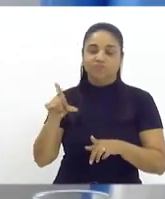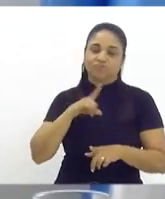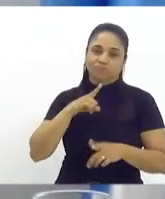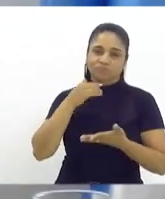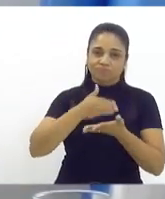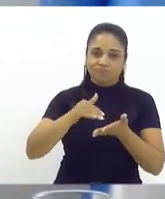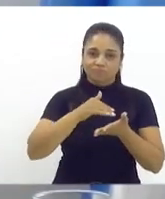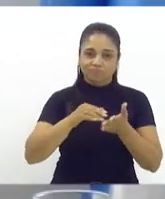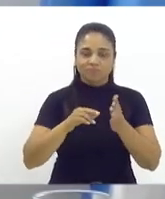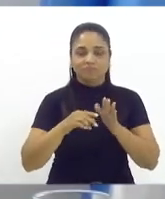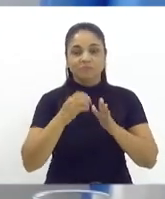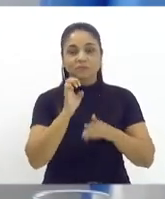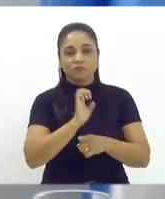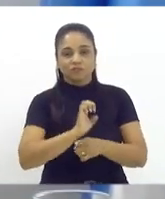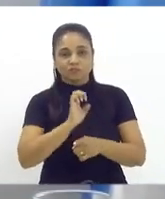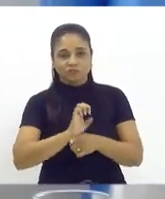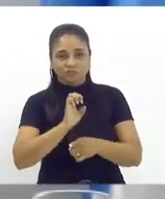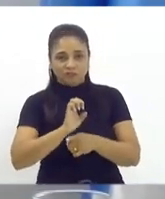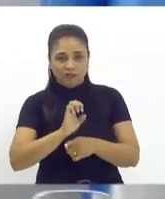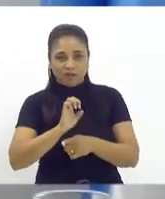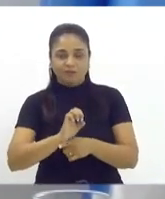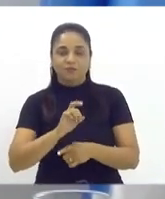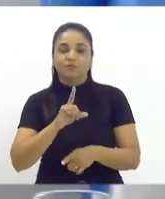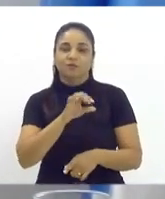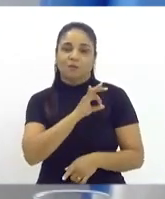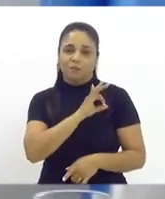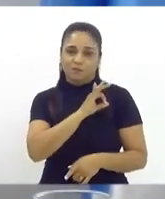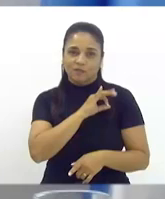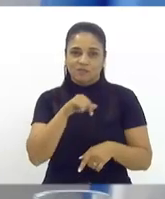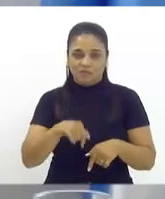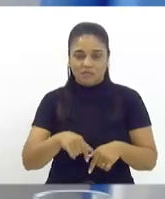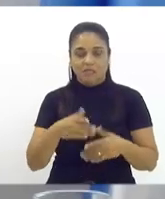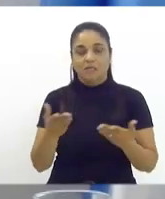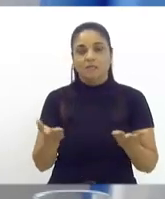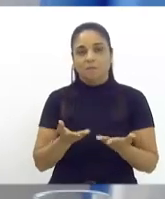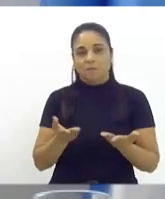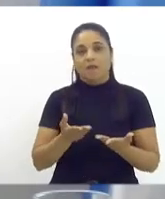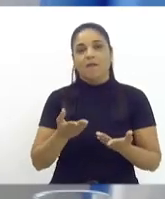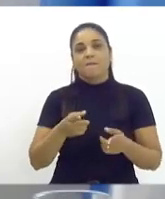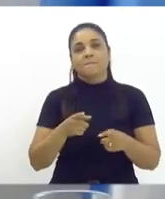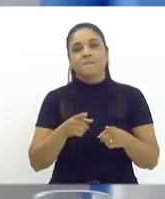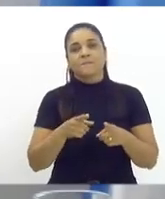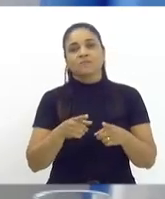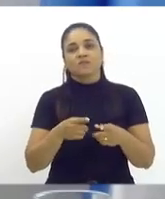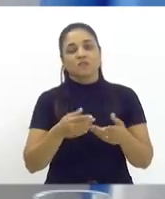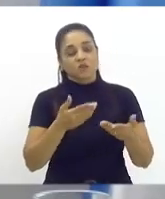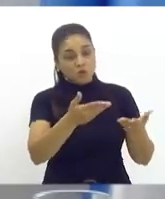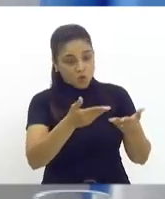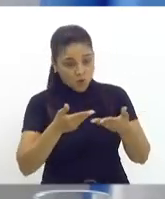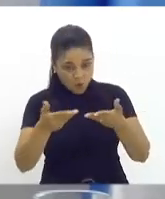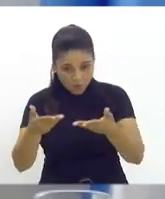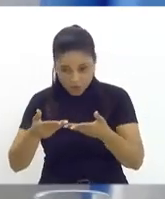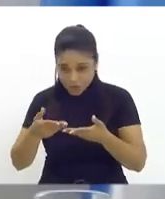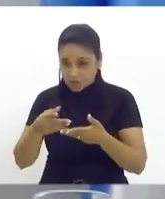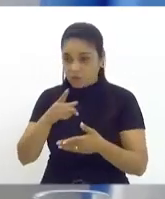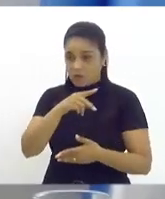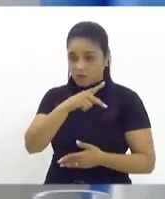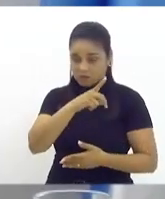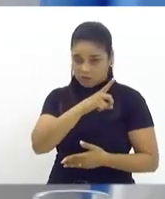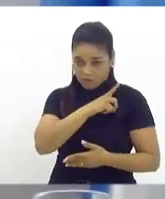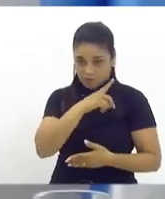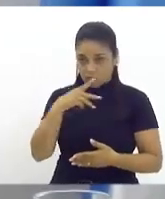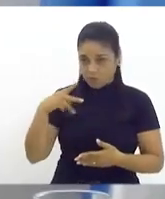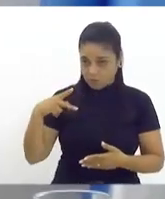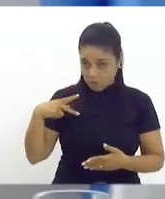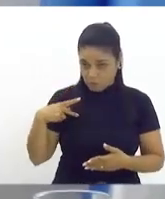o Doutor Fernando Antônio Paes de Andrade e Albuquerque e já convida as defensoras que puderem vir e também poder